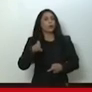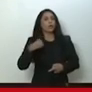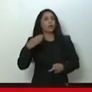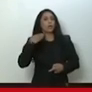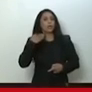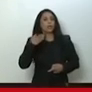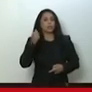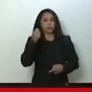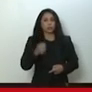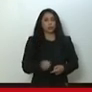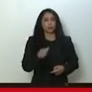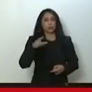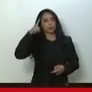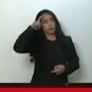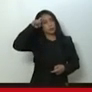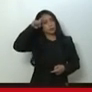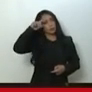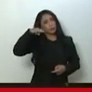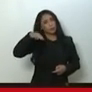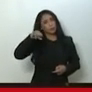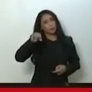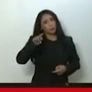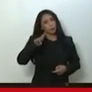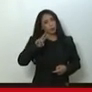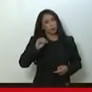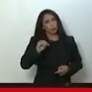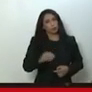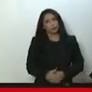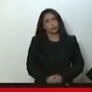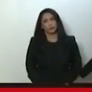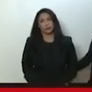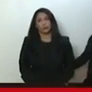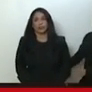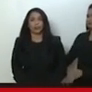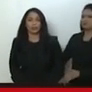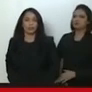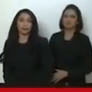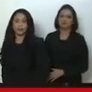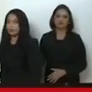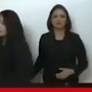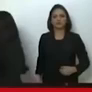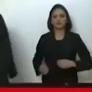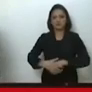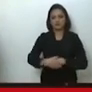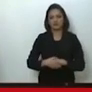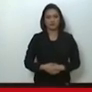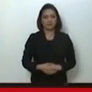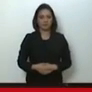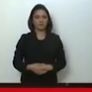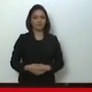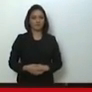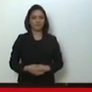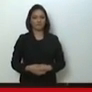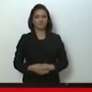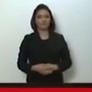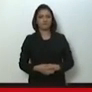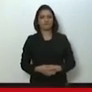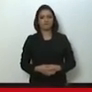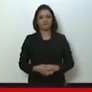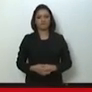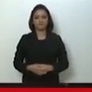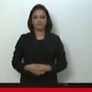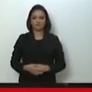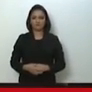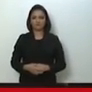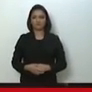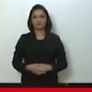mais perniciosa quando se verifica que o magistrado chegava antecipar o seu próprio juízo acerca da suficiência de provas trazidas aos